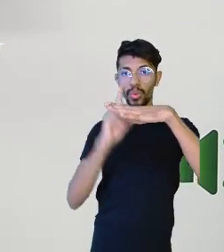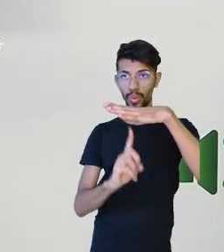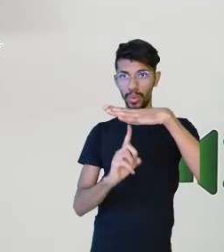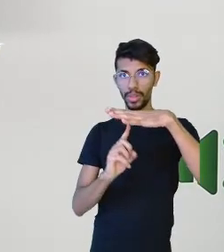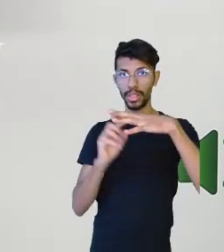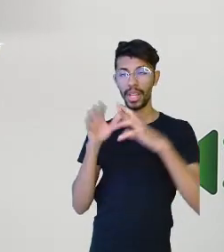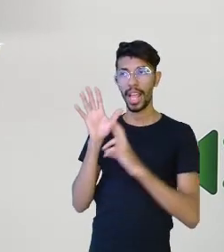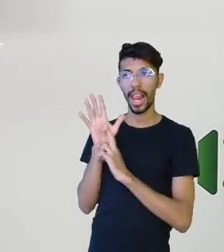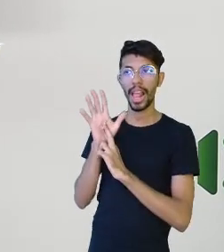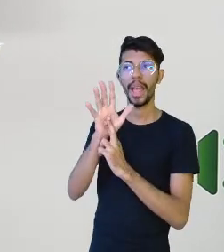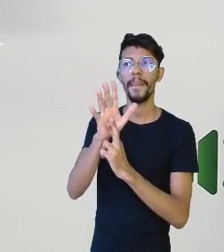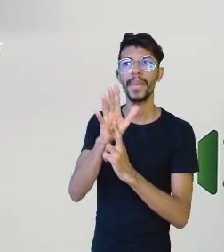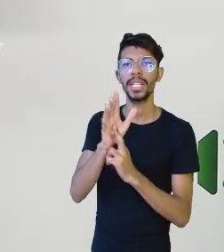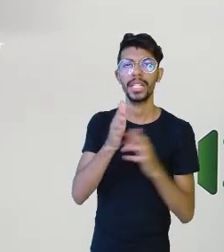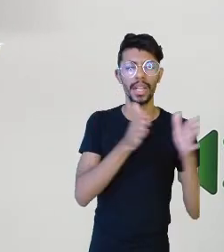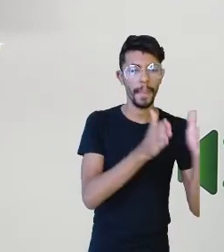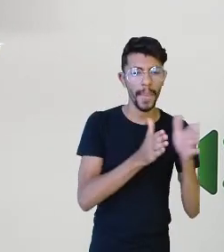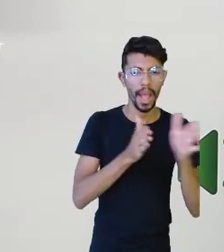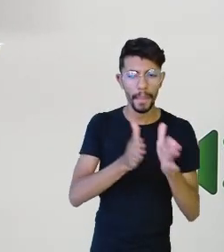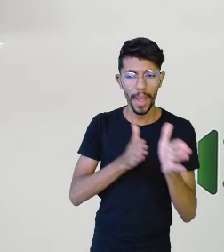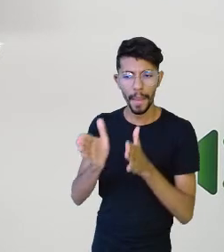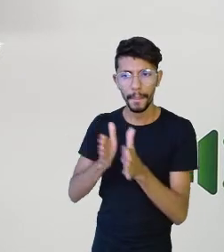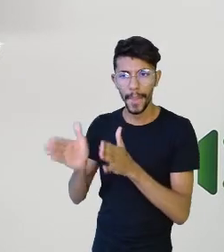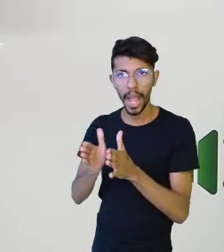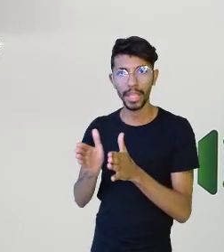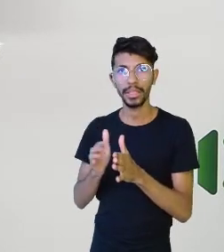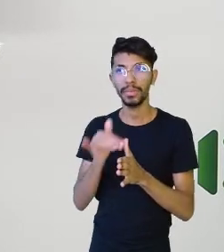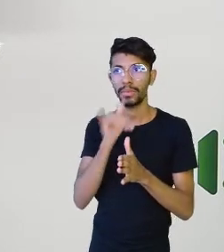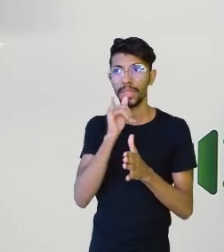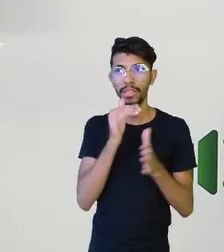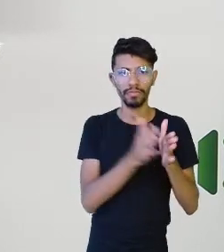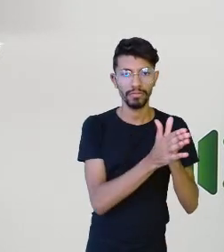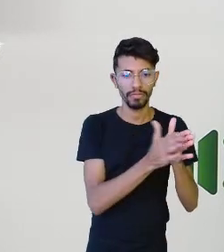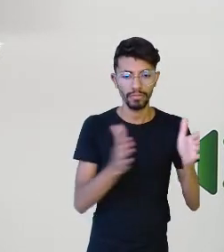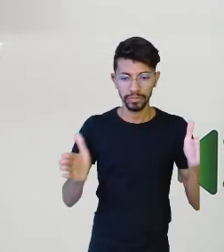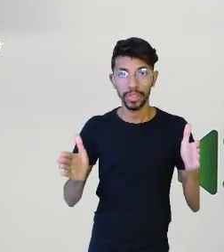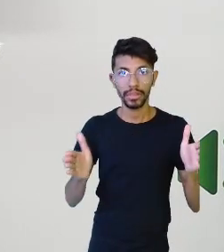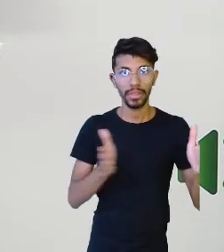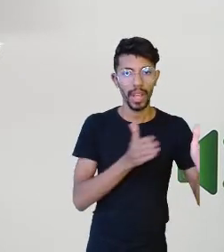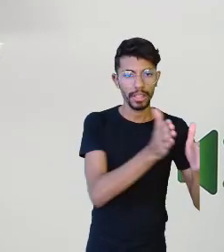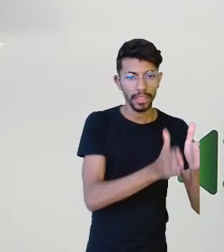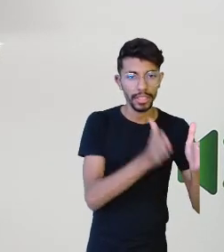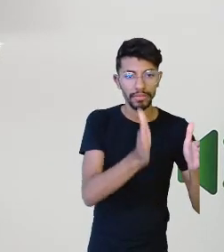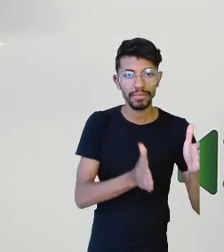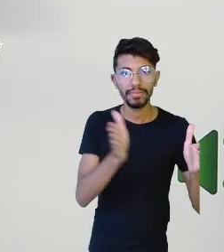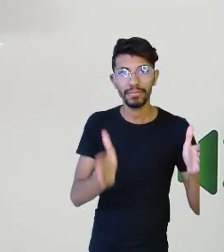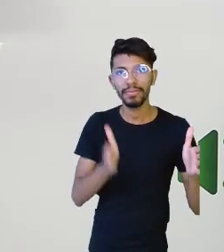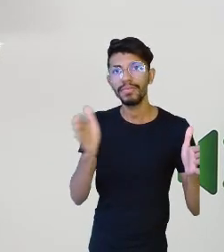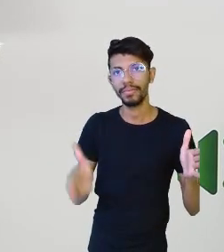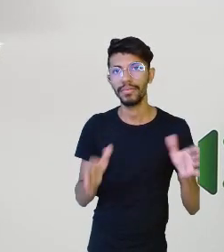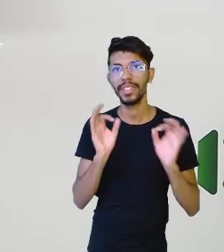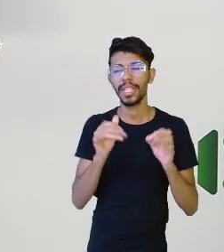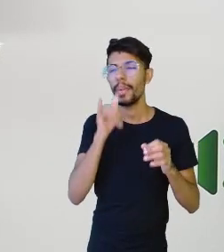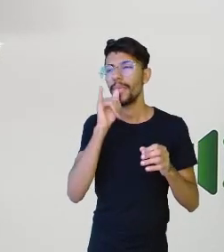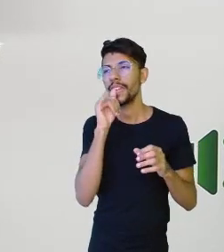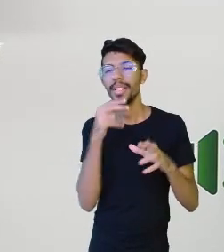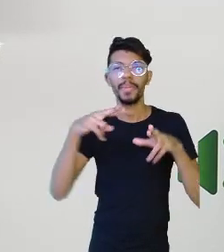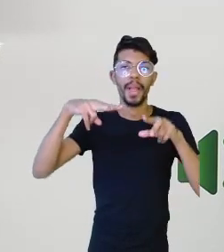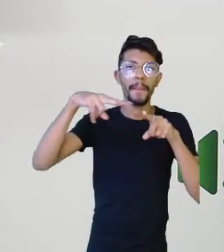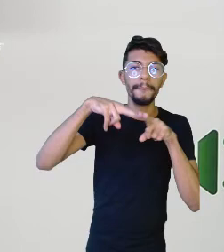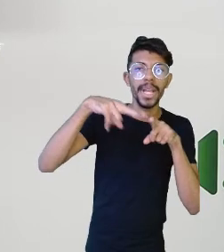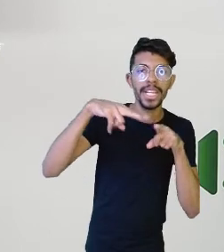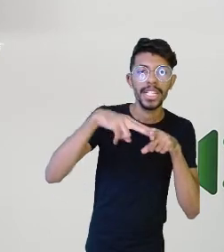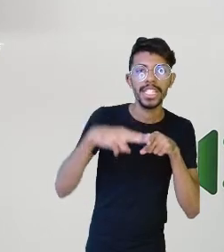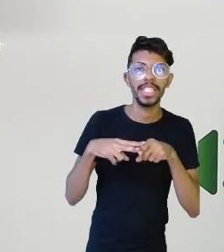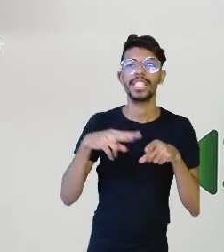é representada por partes que eu divido de um todo. Daquela pizza que eu